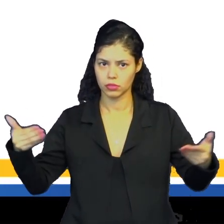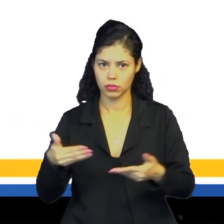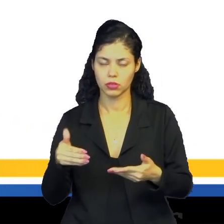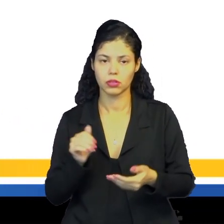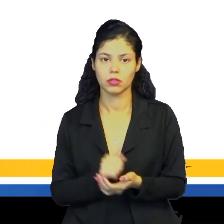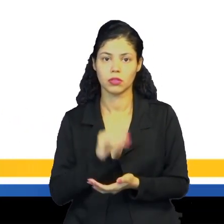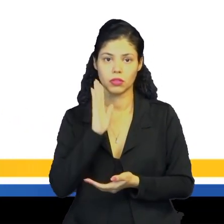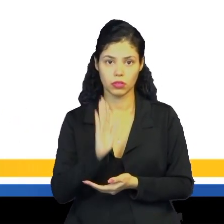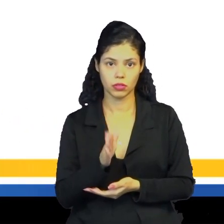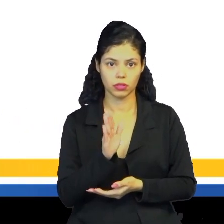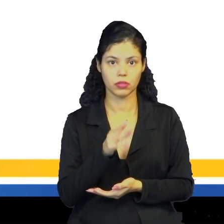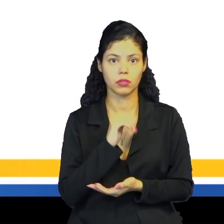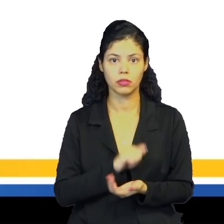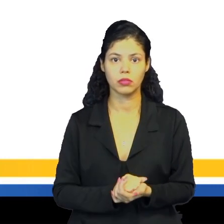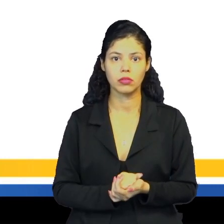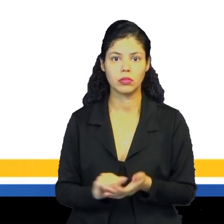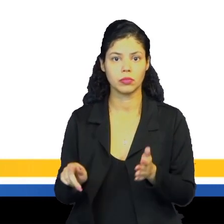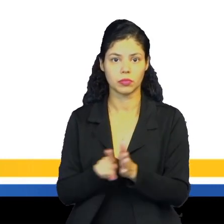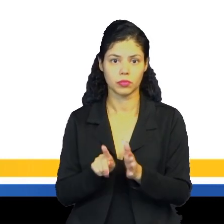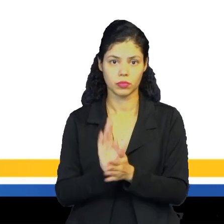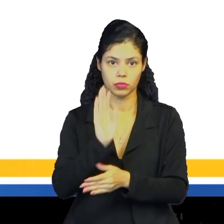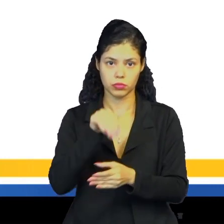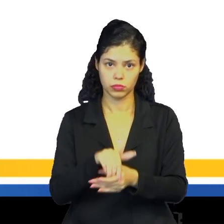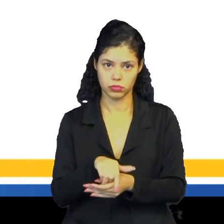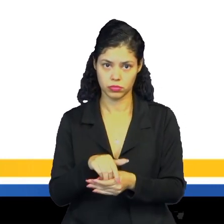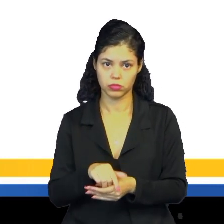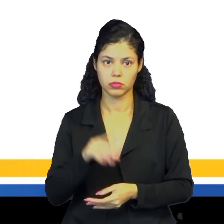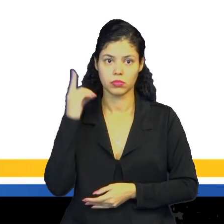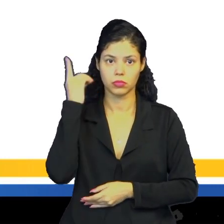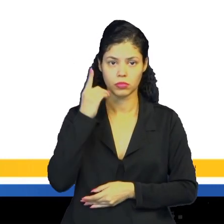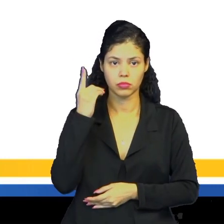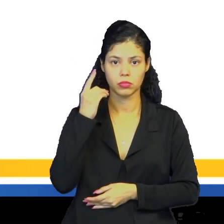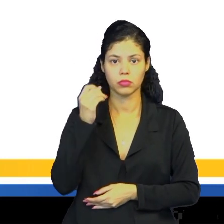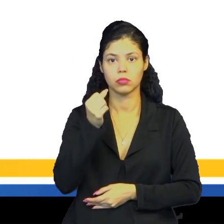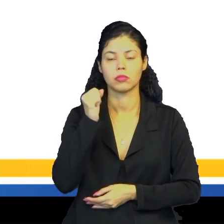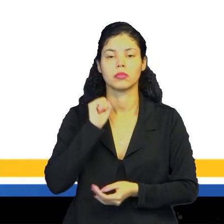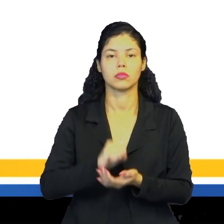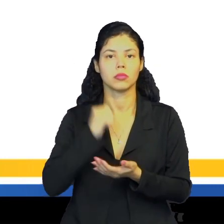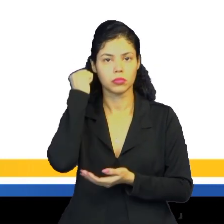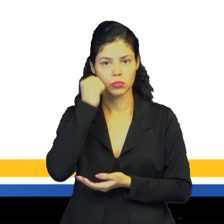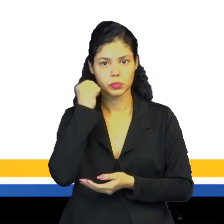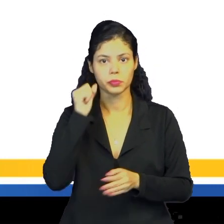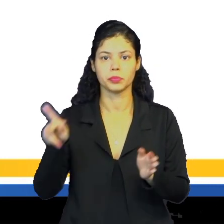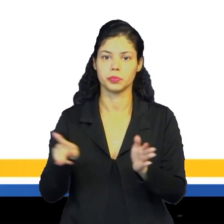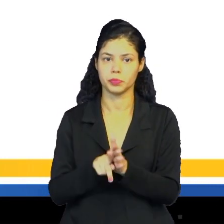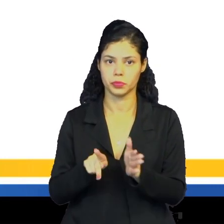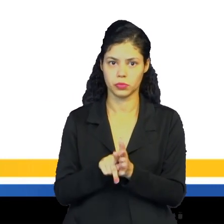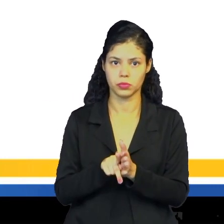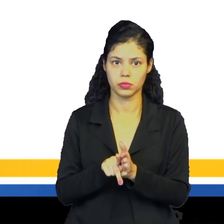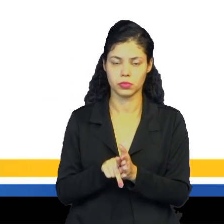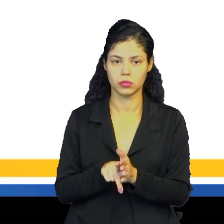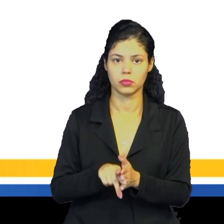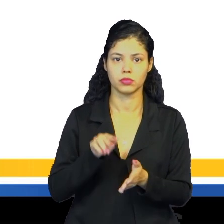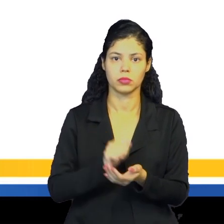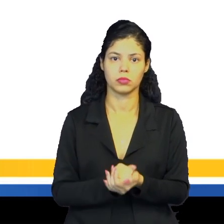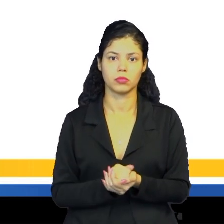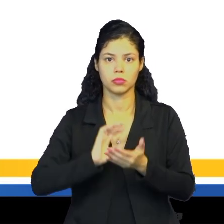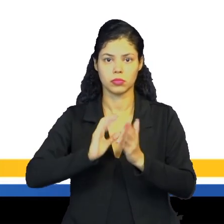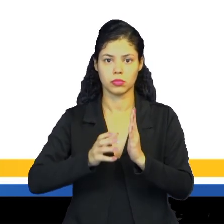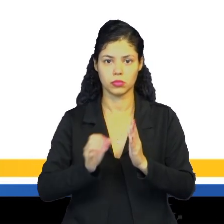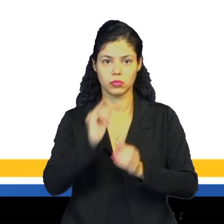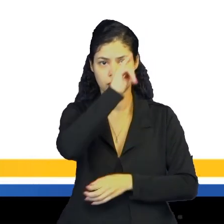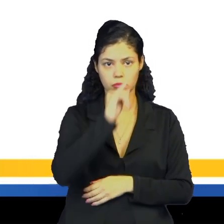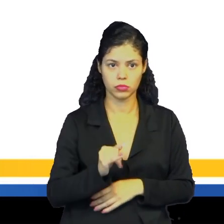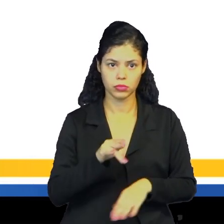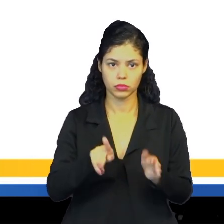fase imperial, era possível eleger deputados e senadores das câmaras do império. Semelhante ao período colonial, as